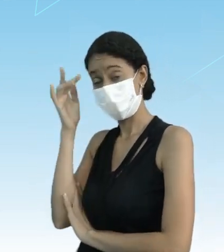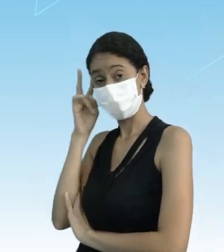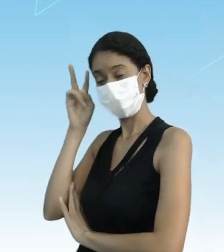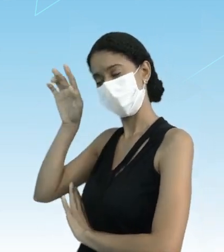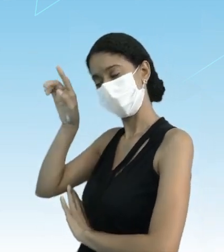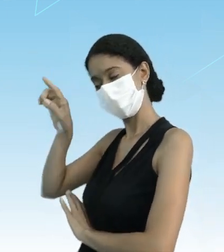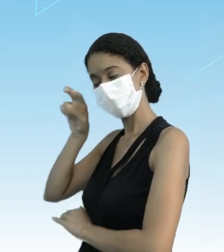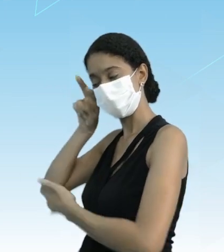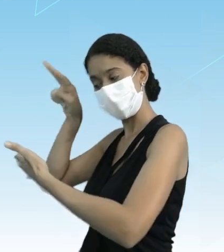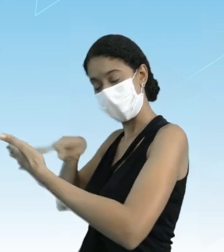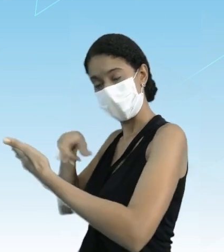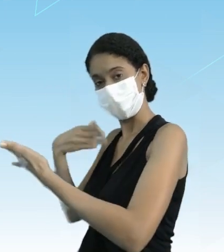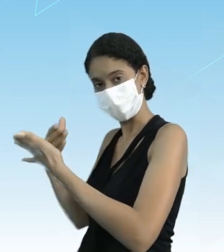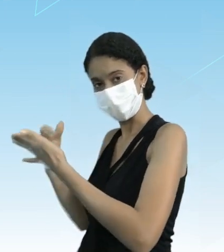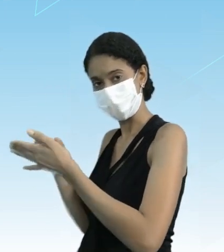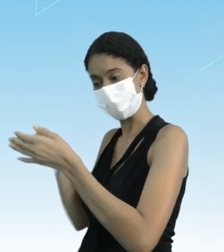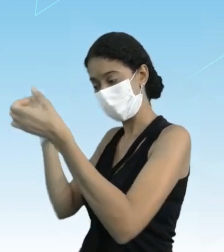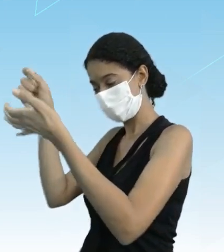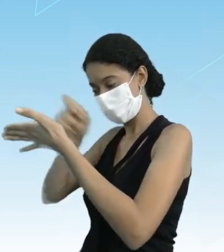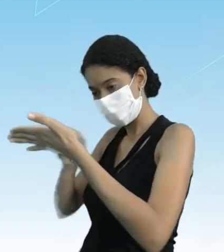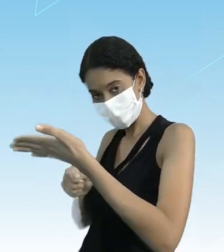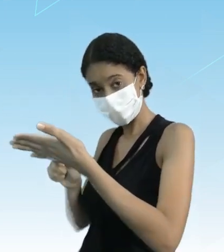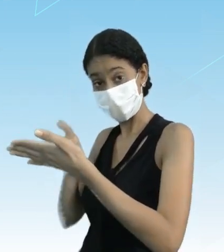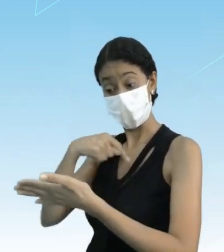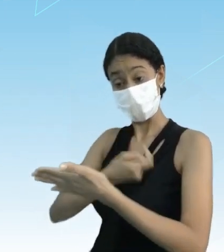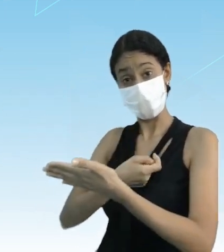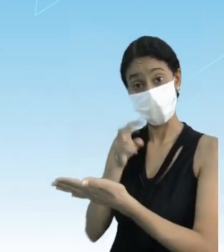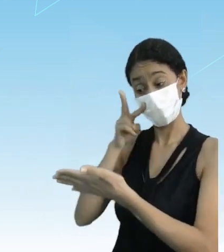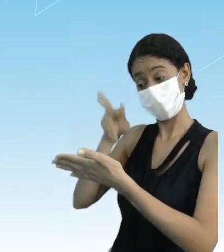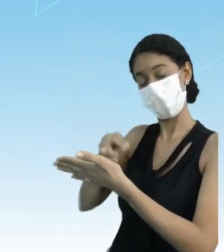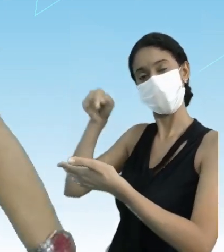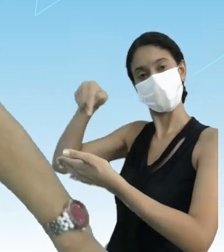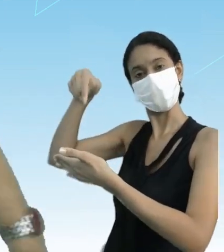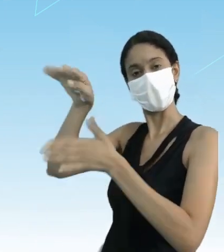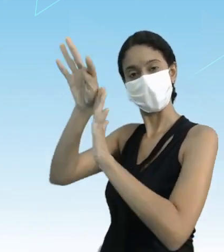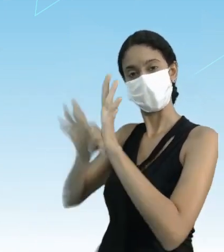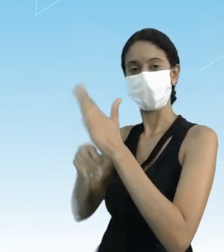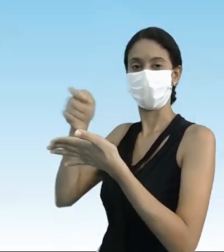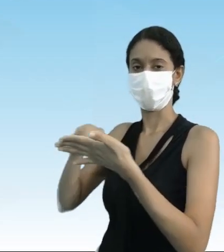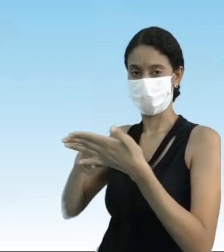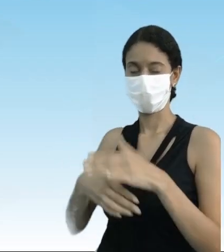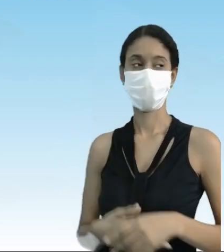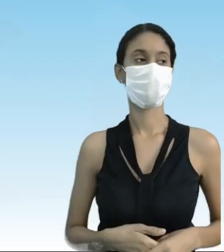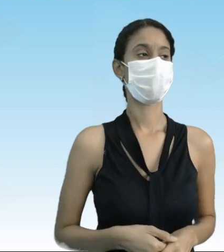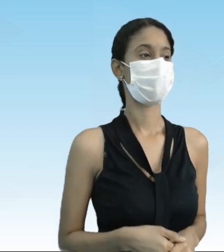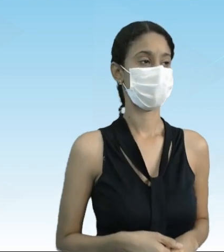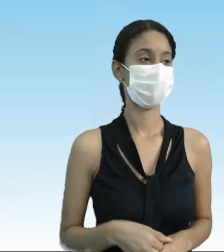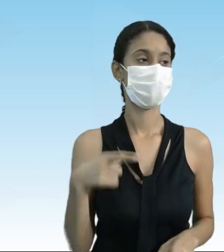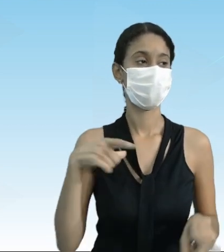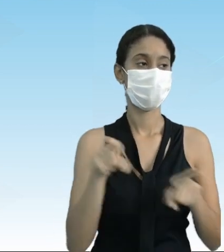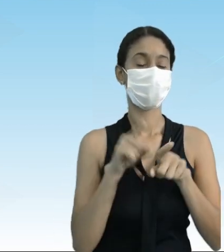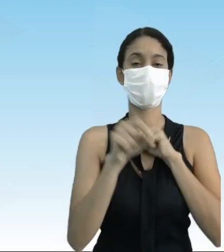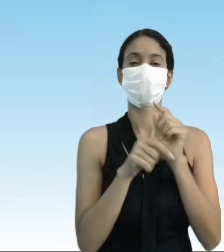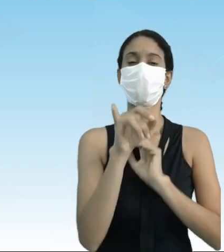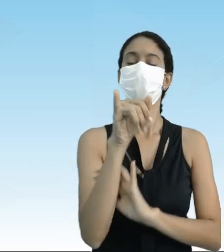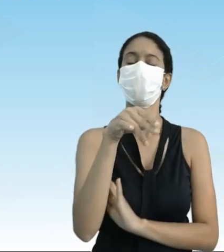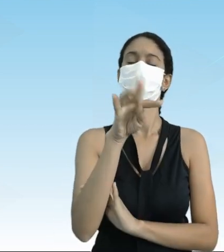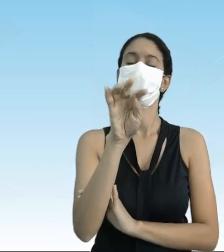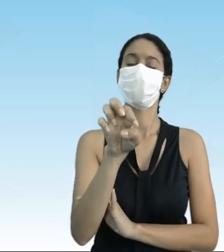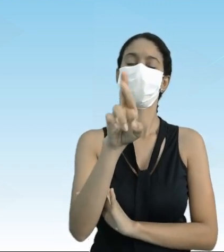seu trabalho escolar. Claro que vai marcar a autoria e vai colocar o nome daquela obra nas